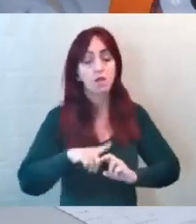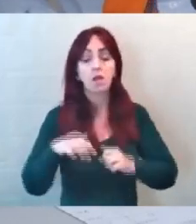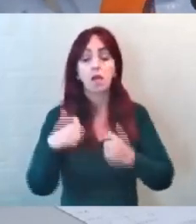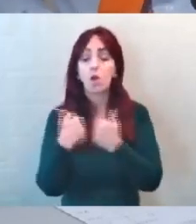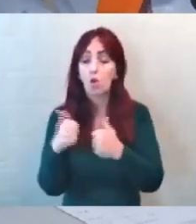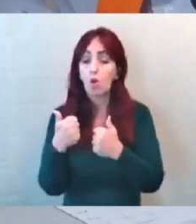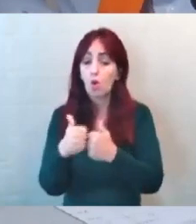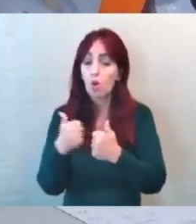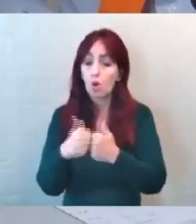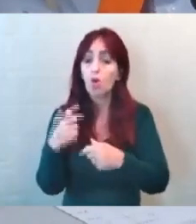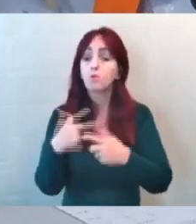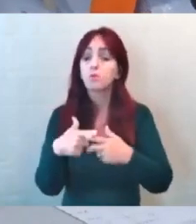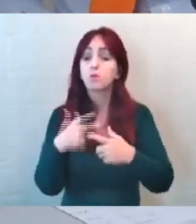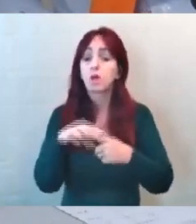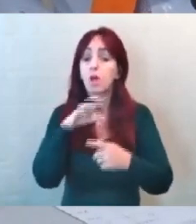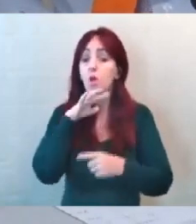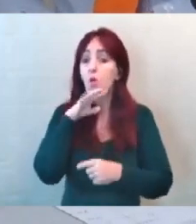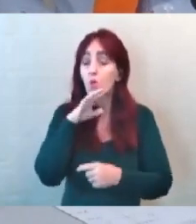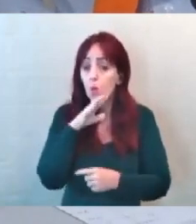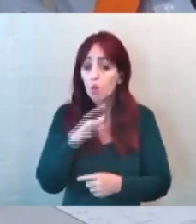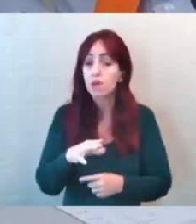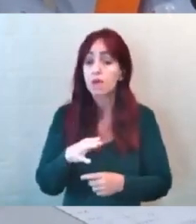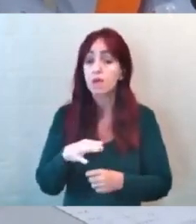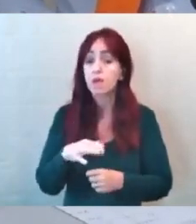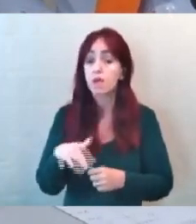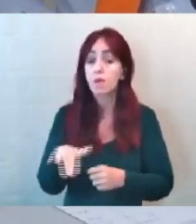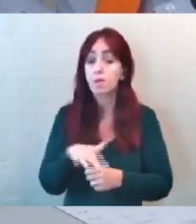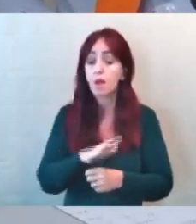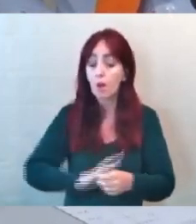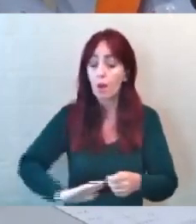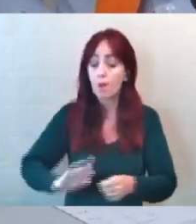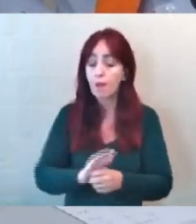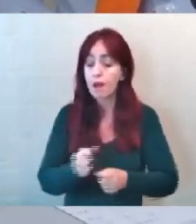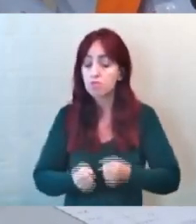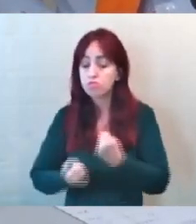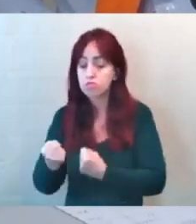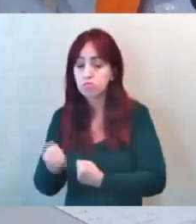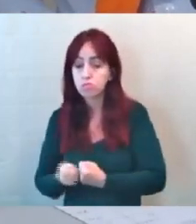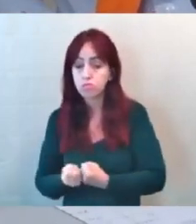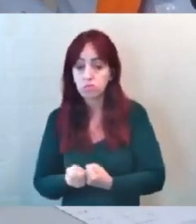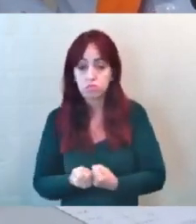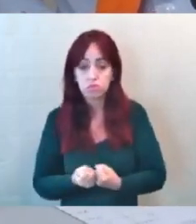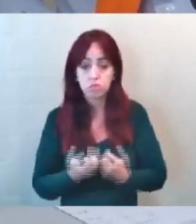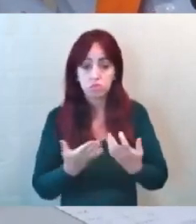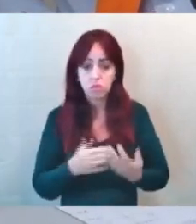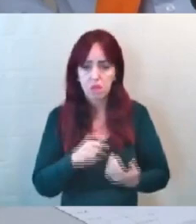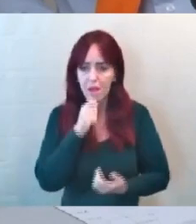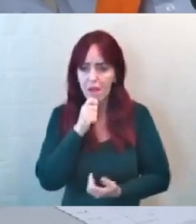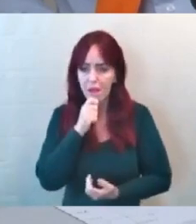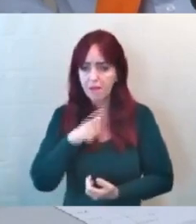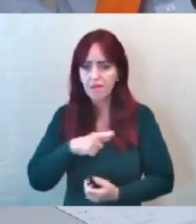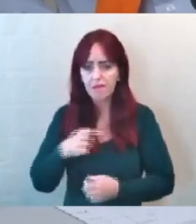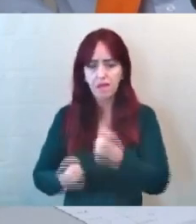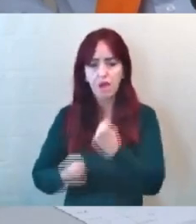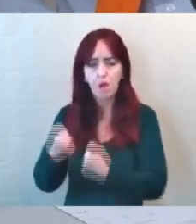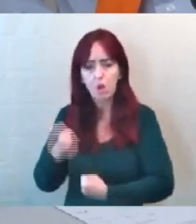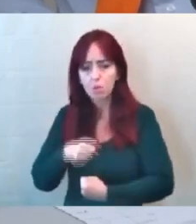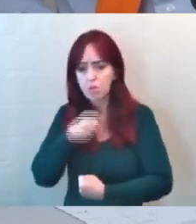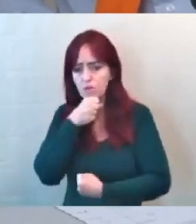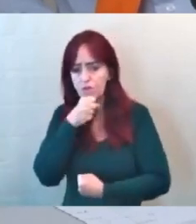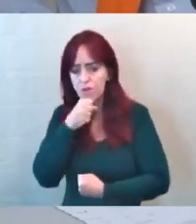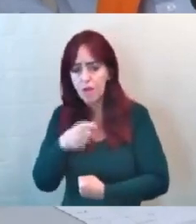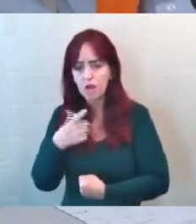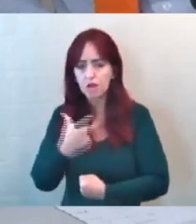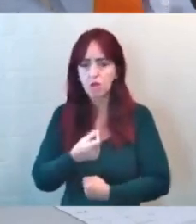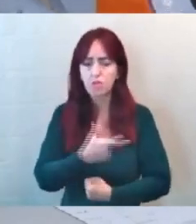situações precárias para rodar. E aí, o senhor acredita que esses ônibus ainda vão circular neste ano de 2023 ou só irão circular